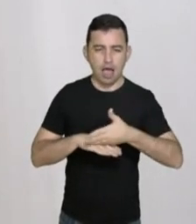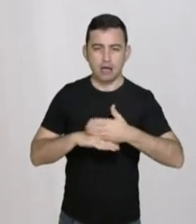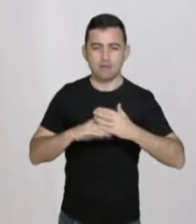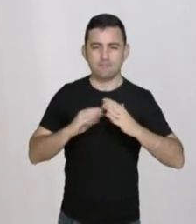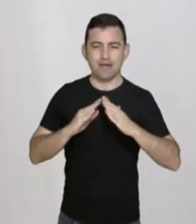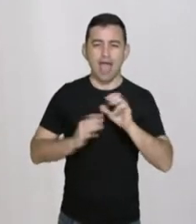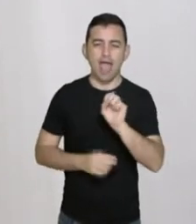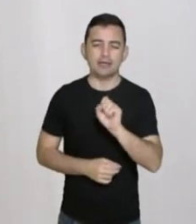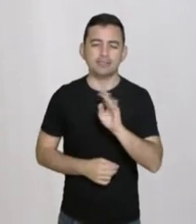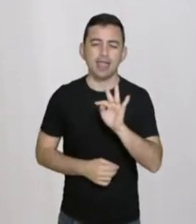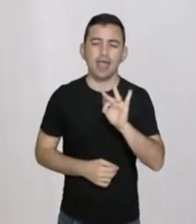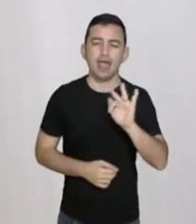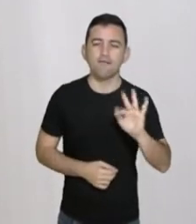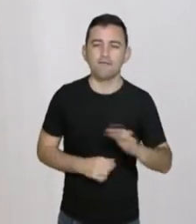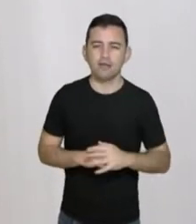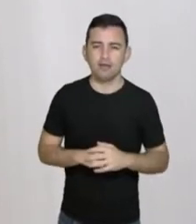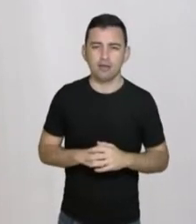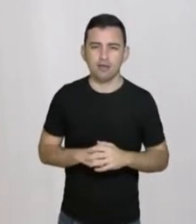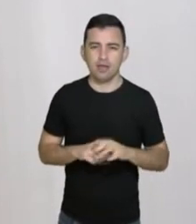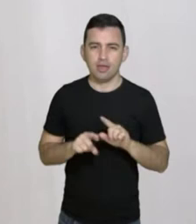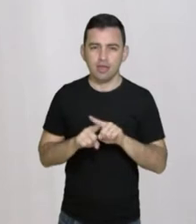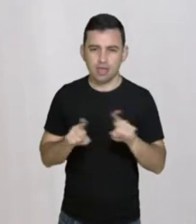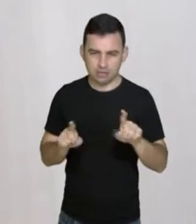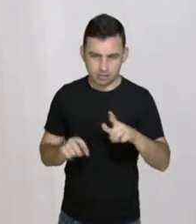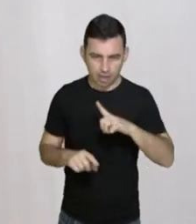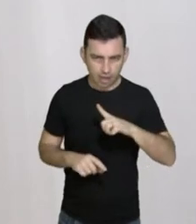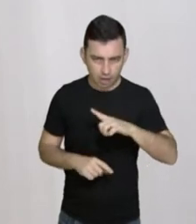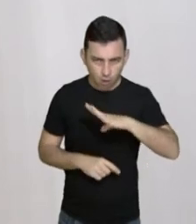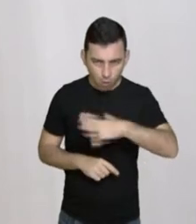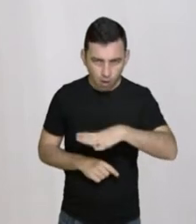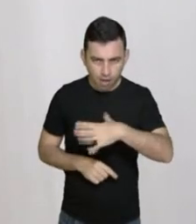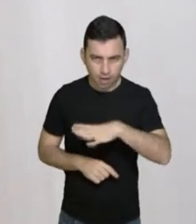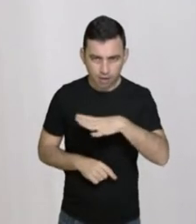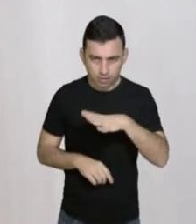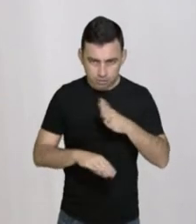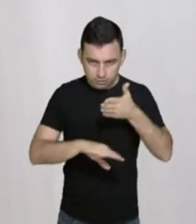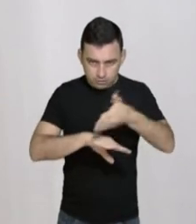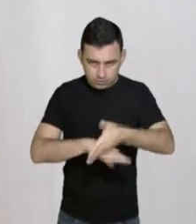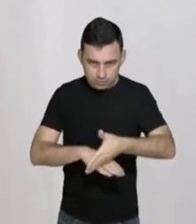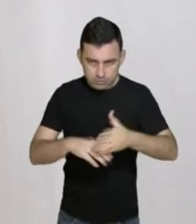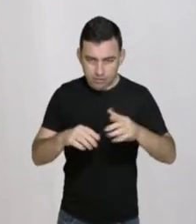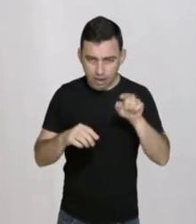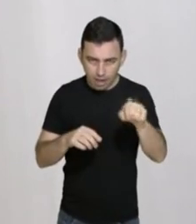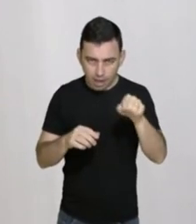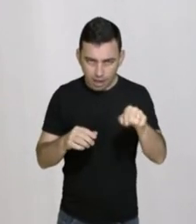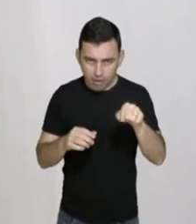STF, vai ter ou terão coragem de ir no Senado Federal?